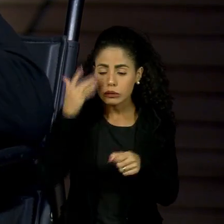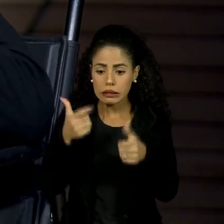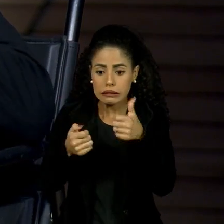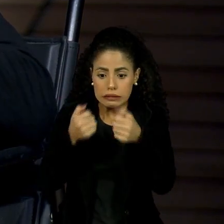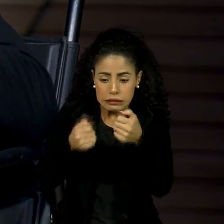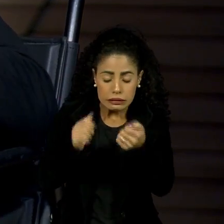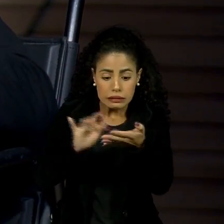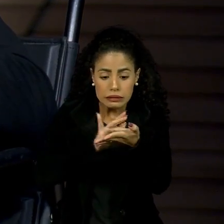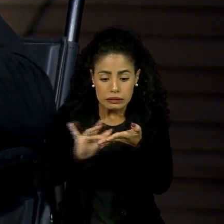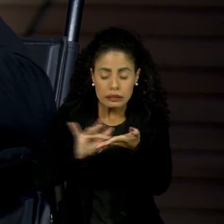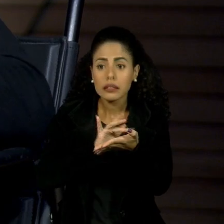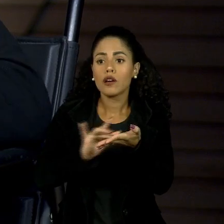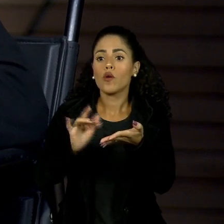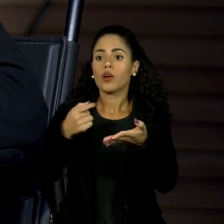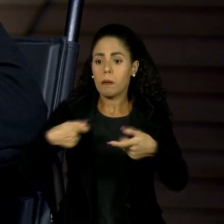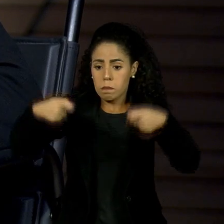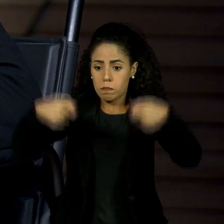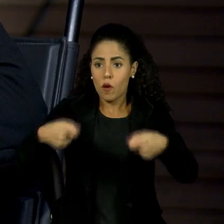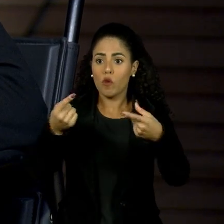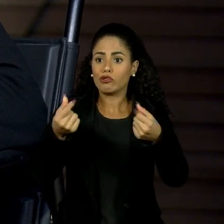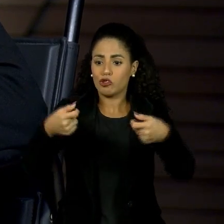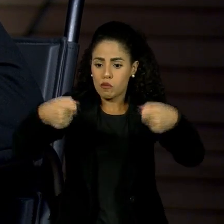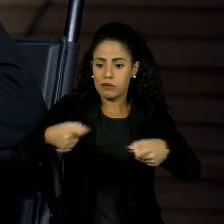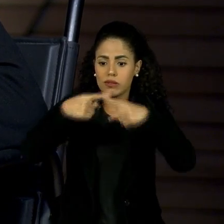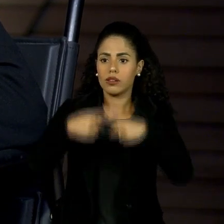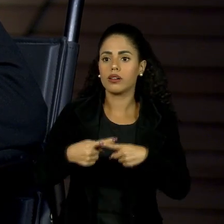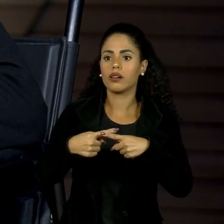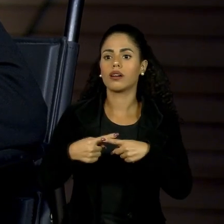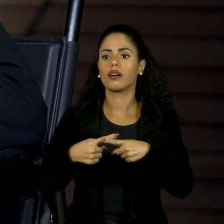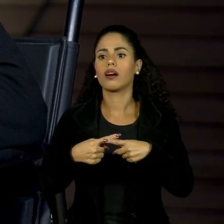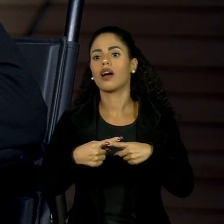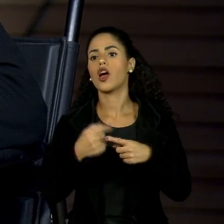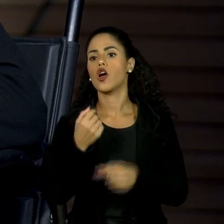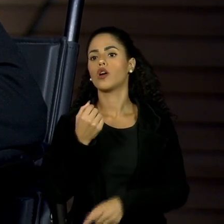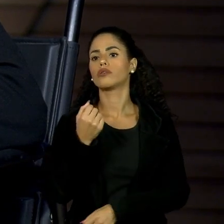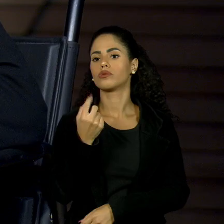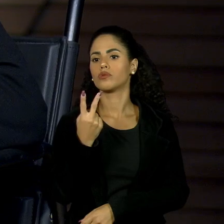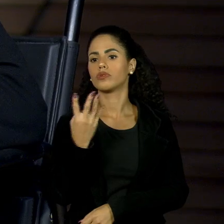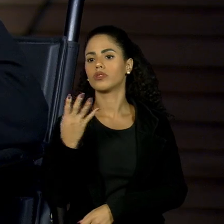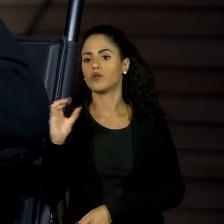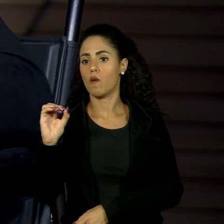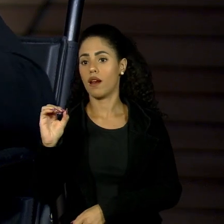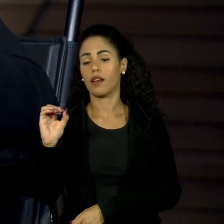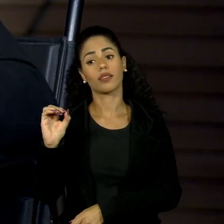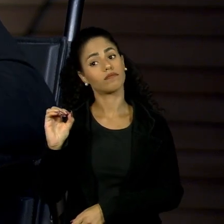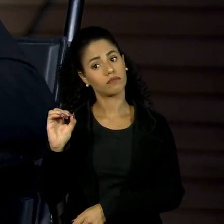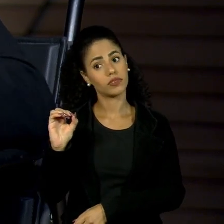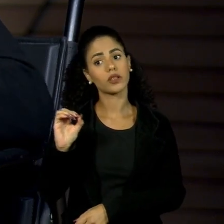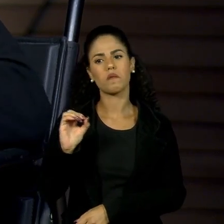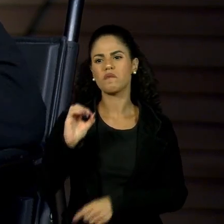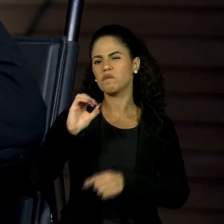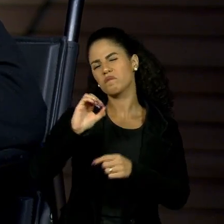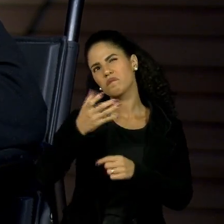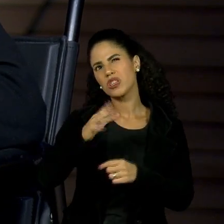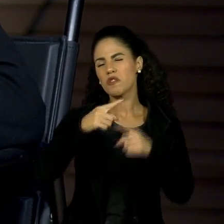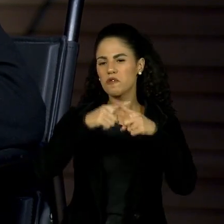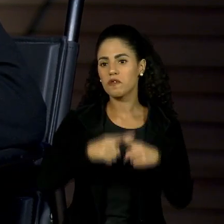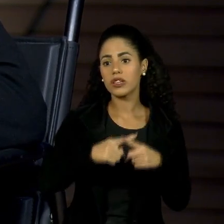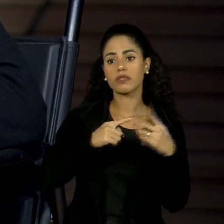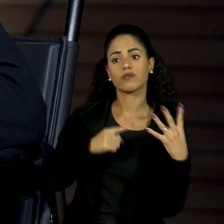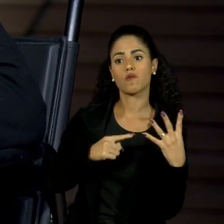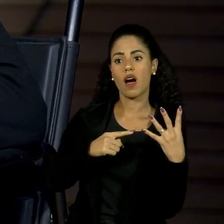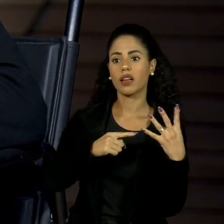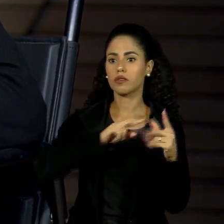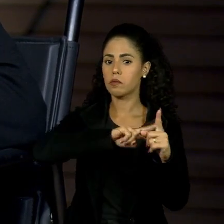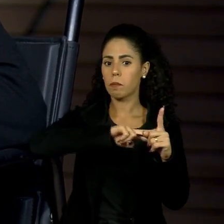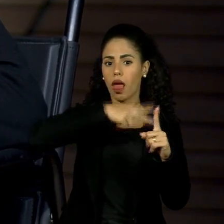impactada com a oferta de apostas, etc. Esse número pula para 240. Vezes 4 que a gente está tratando, vezes 4 que está